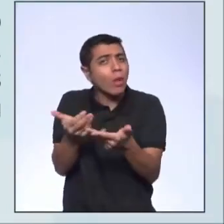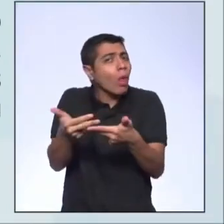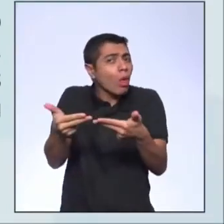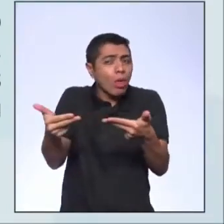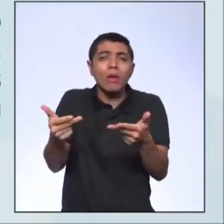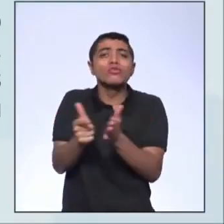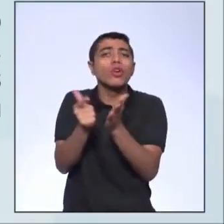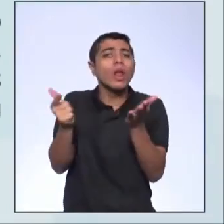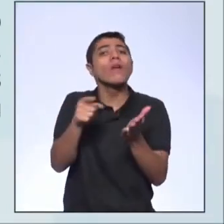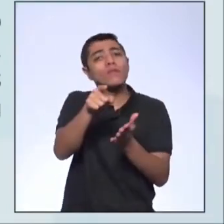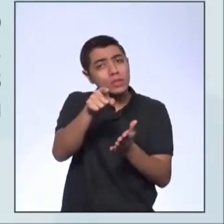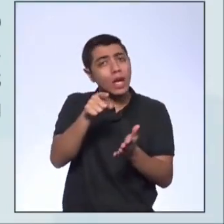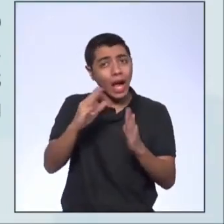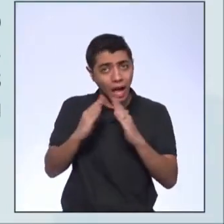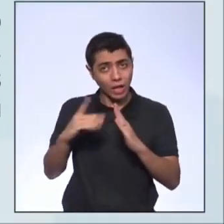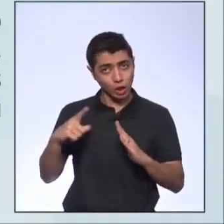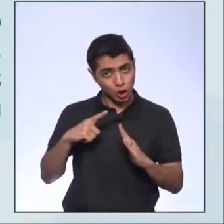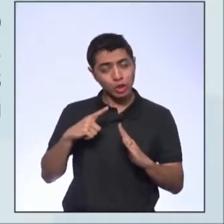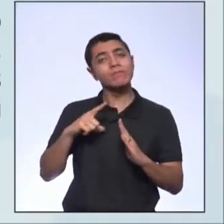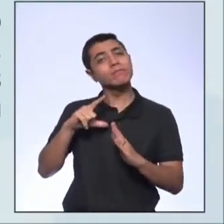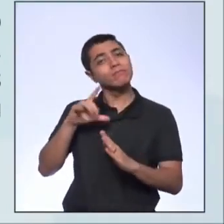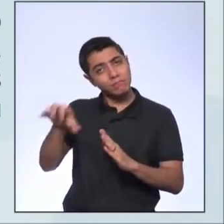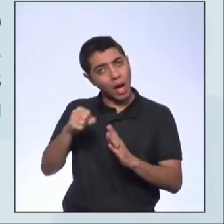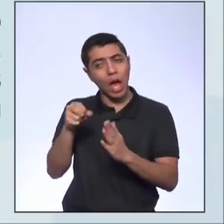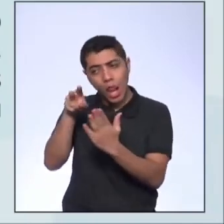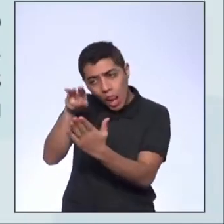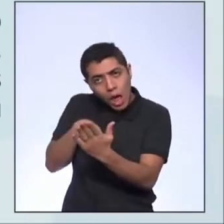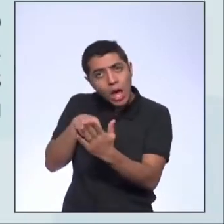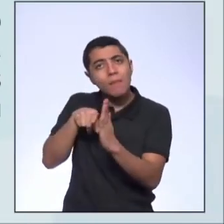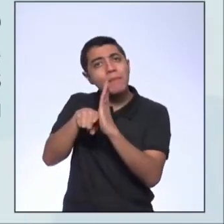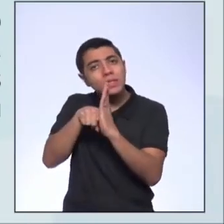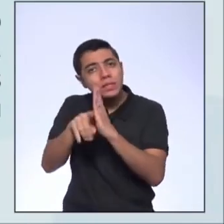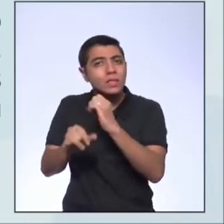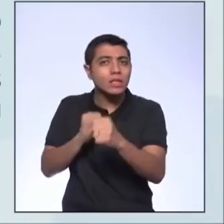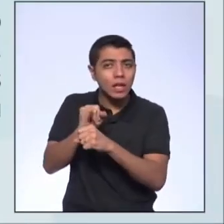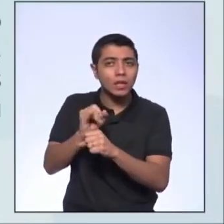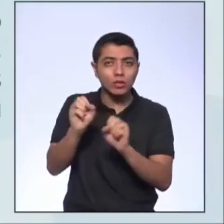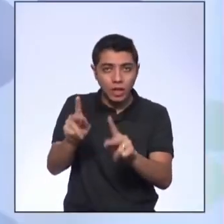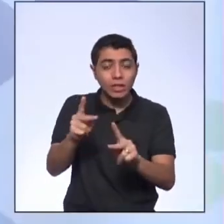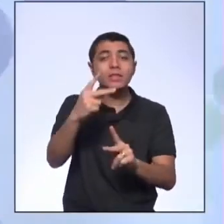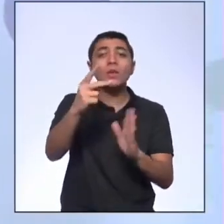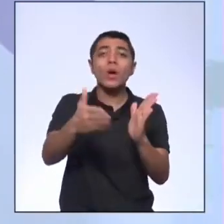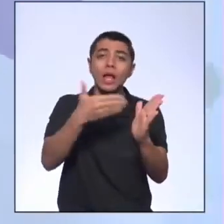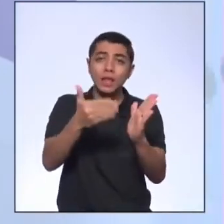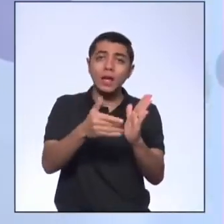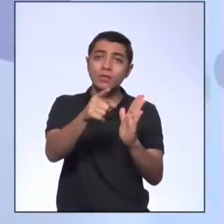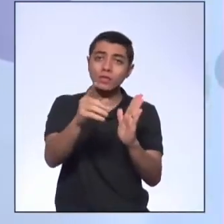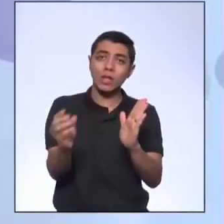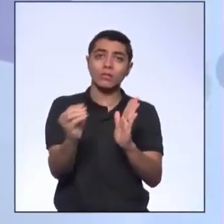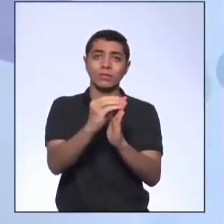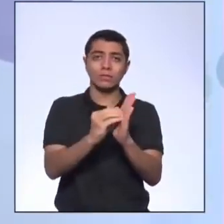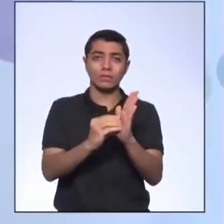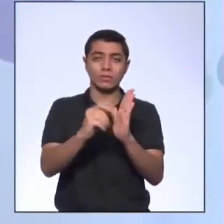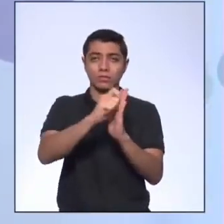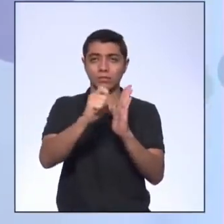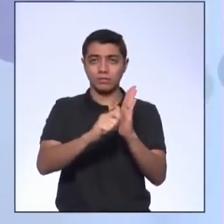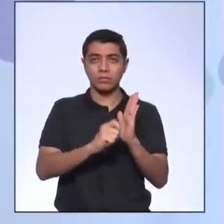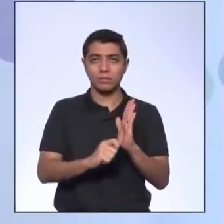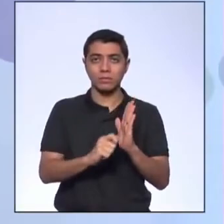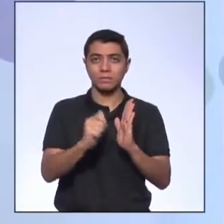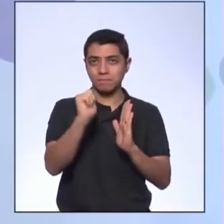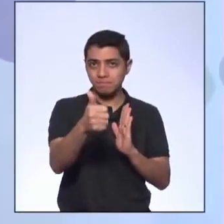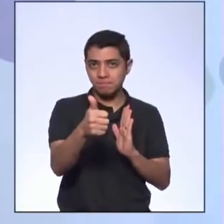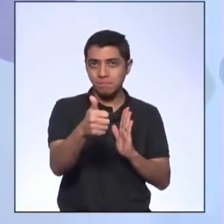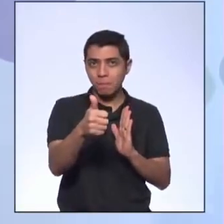vocês. E registrem no caderno de vocês as informações que vocês descobriram através dessa pesquisa. Tá? Lembrando, gente, que todas